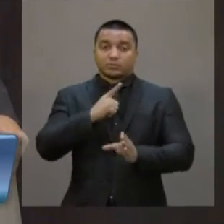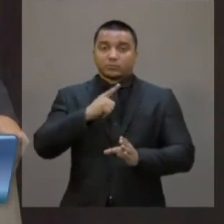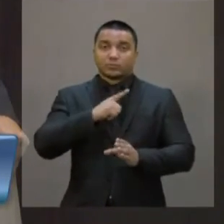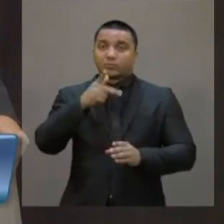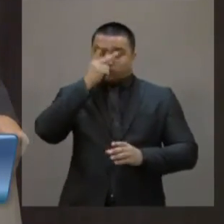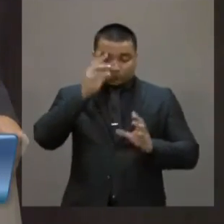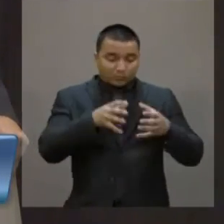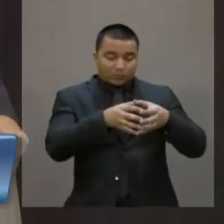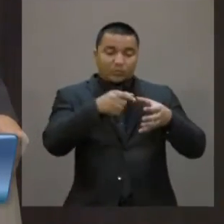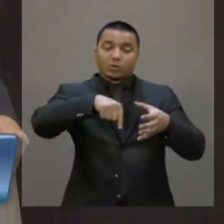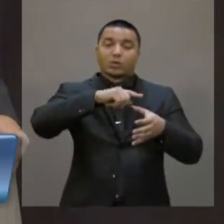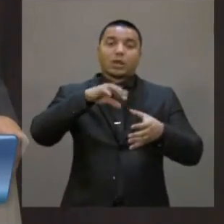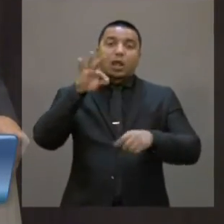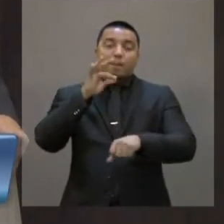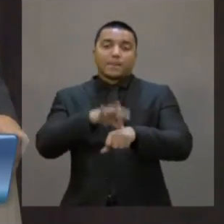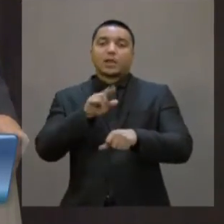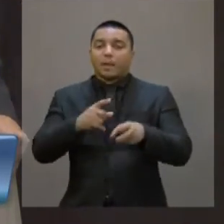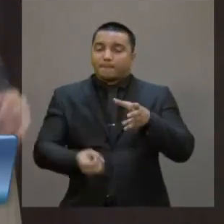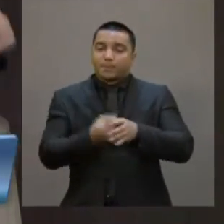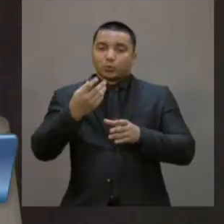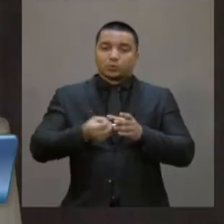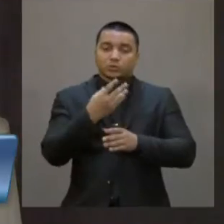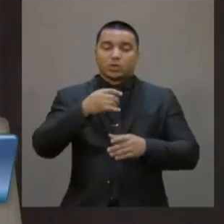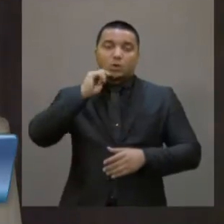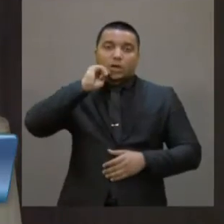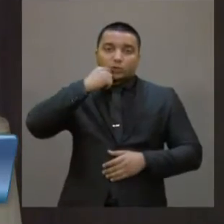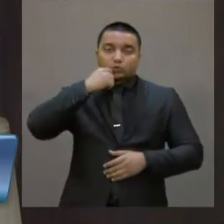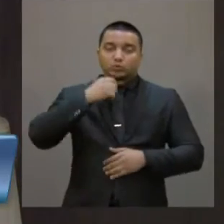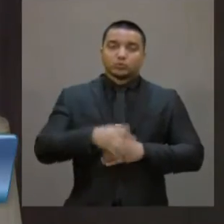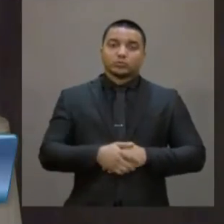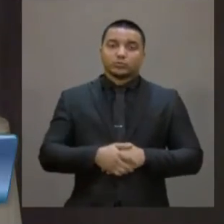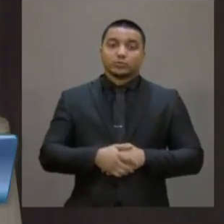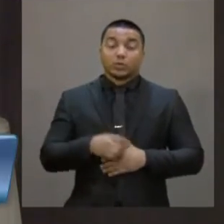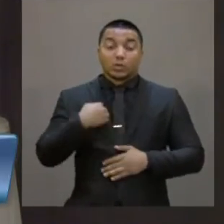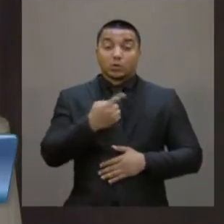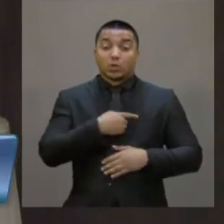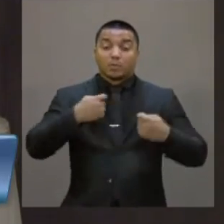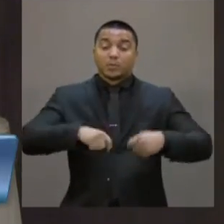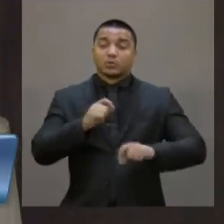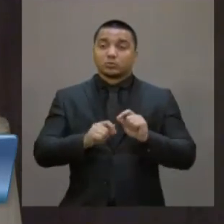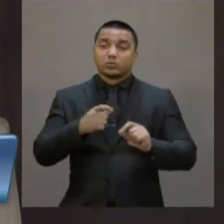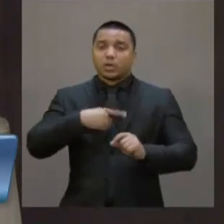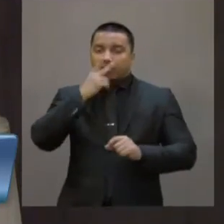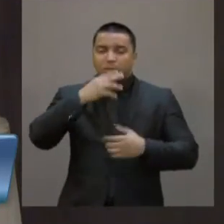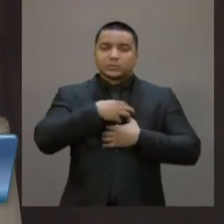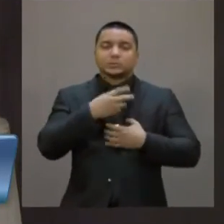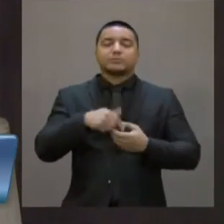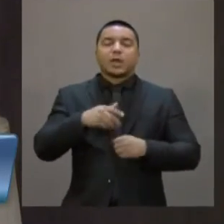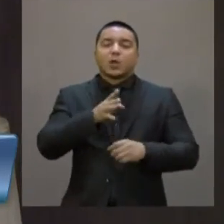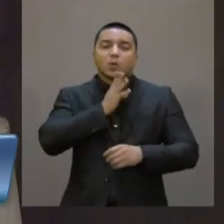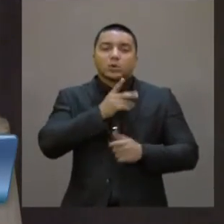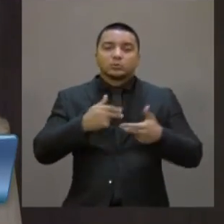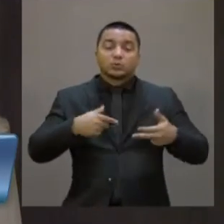dessas espécies para a sua produção. Portanto, nós temos que criar uma sensibilidade e um conhecimento que